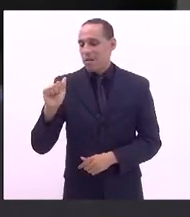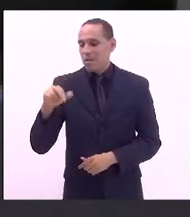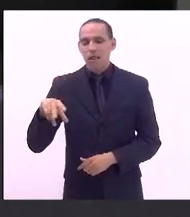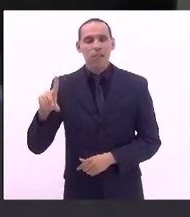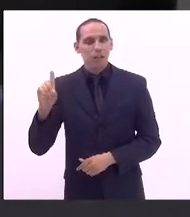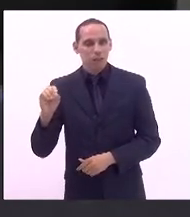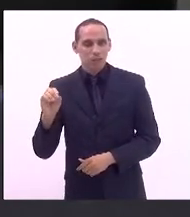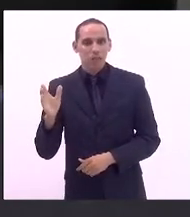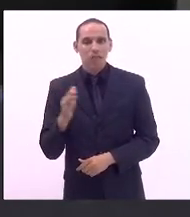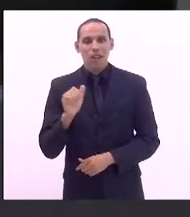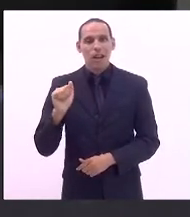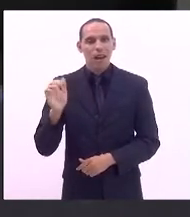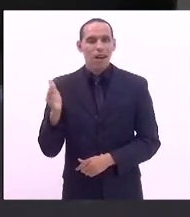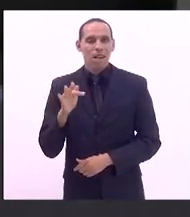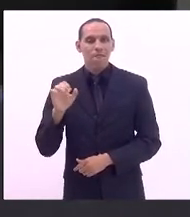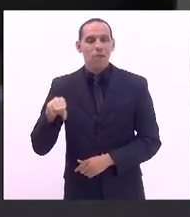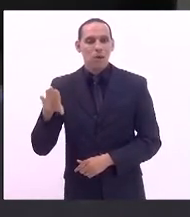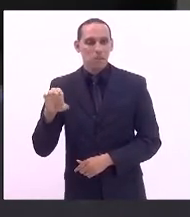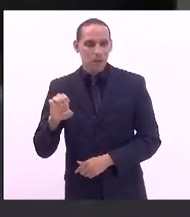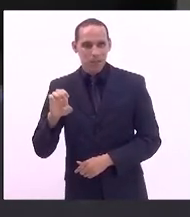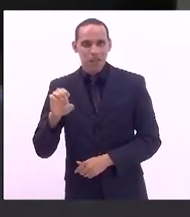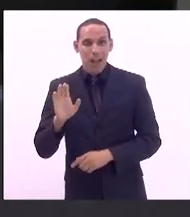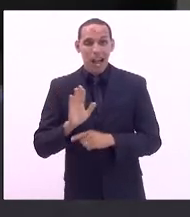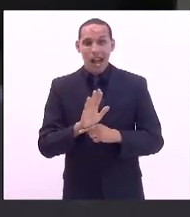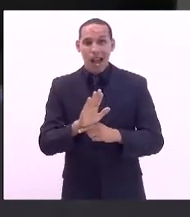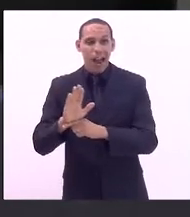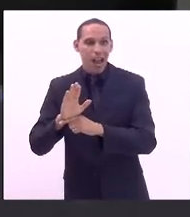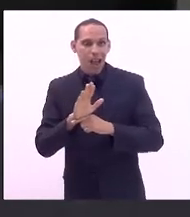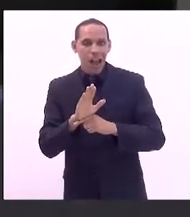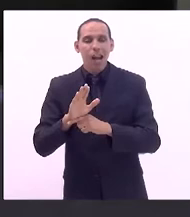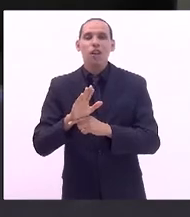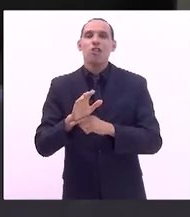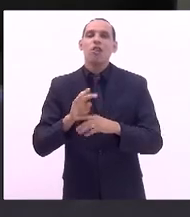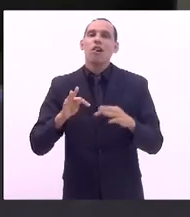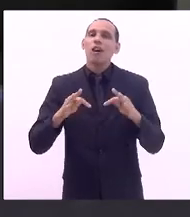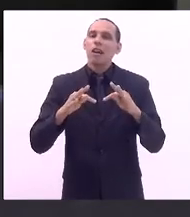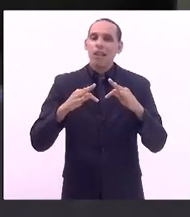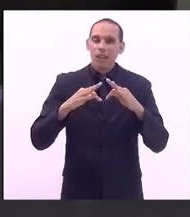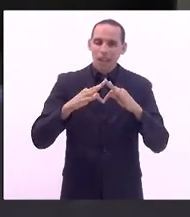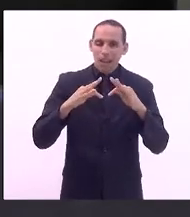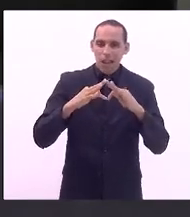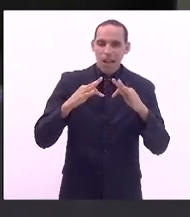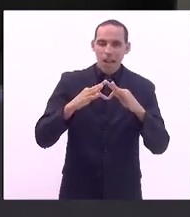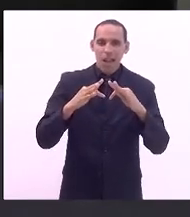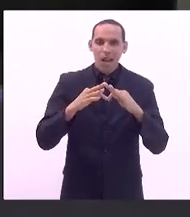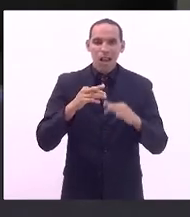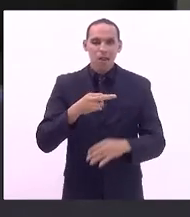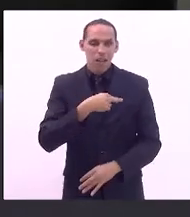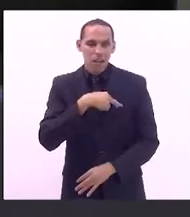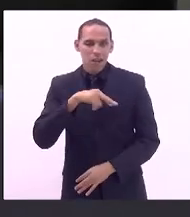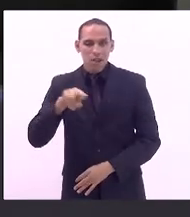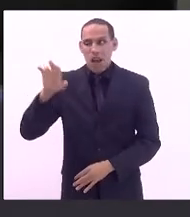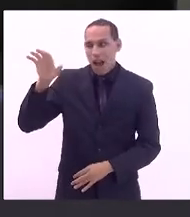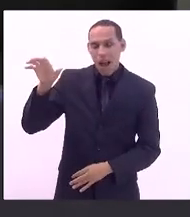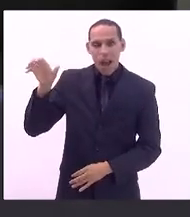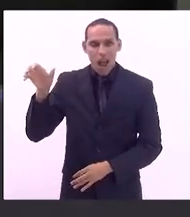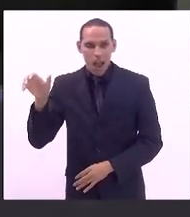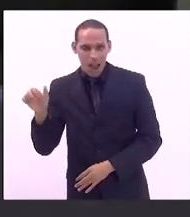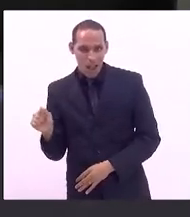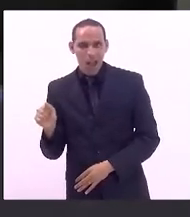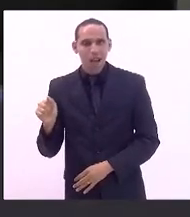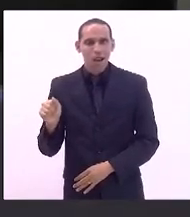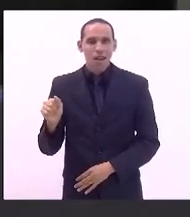ajudar todos os templos religiosos de matriz africana com doações para que eles pudessem ajudar o o